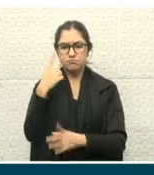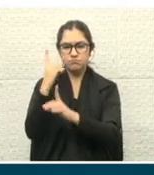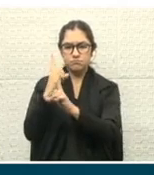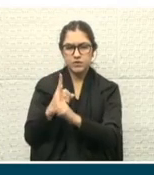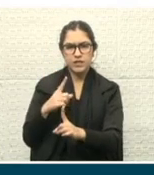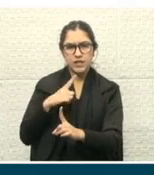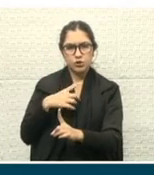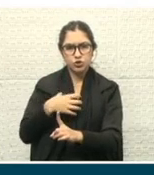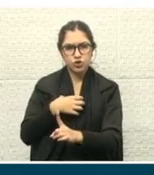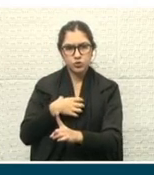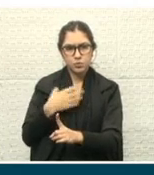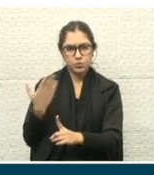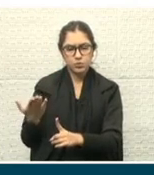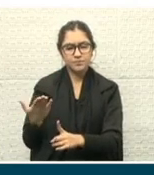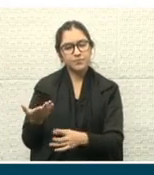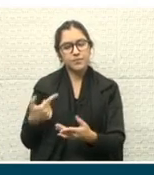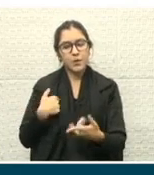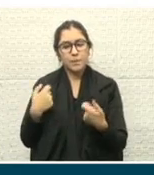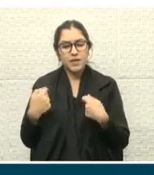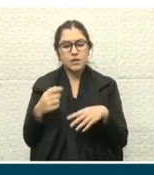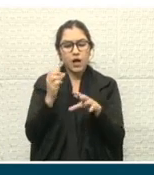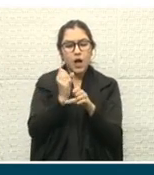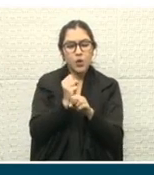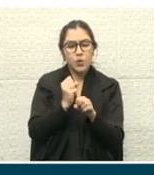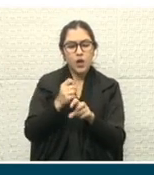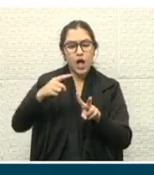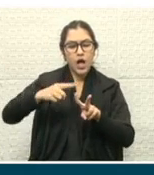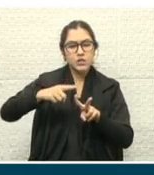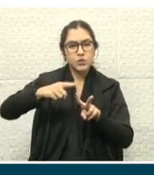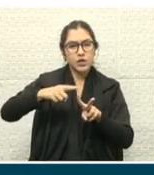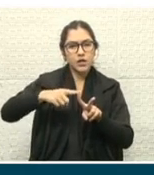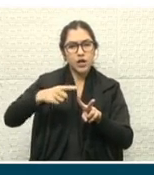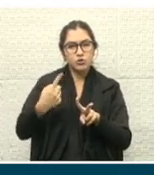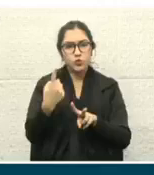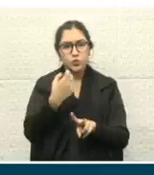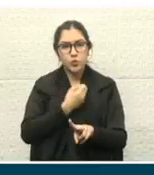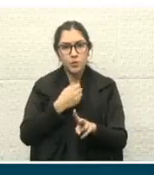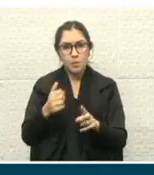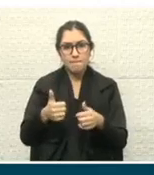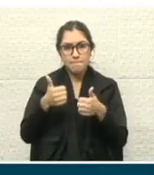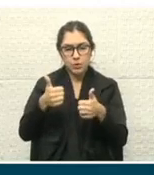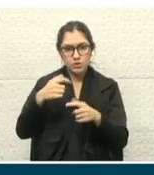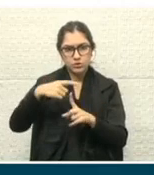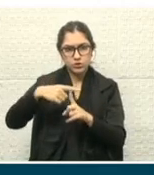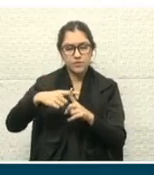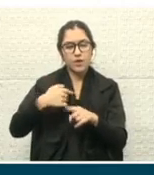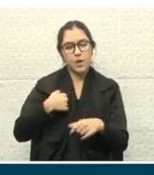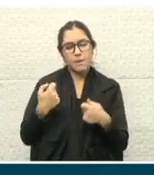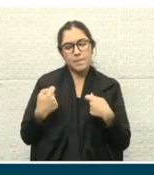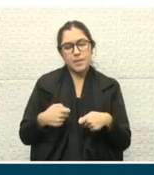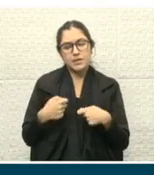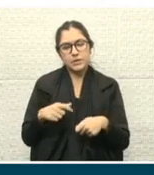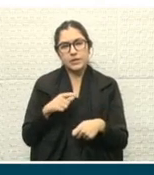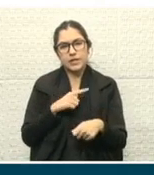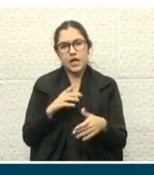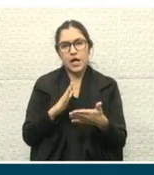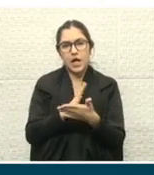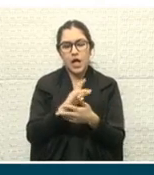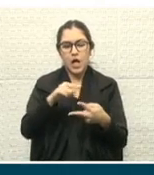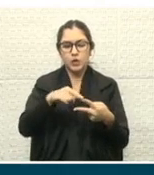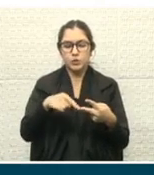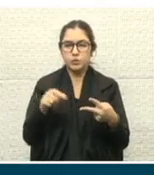esse tipo de situação, em que eu preciso calcular a raiz quadrada de um número positivo, eu preciso tomar as